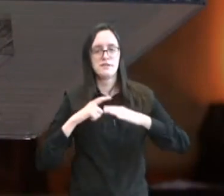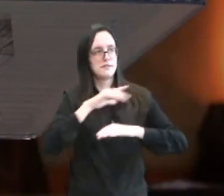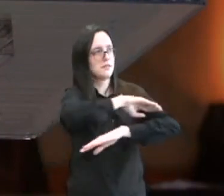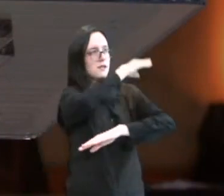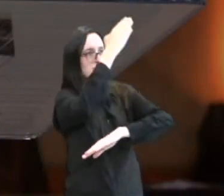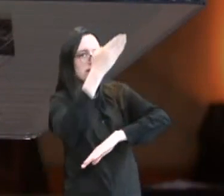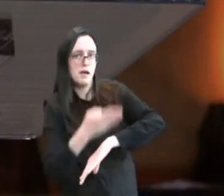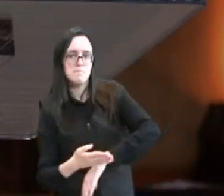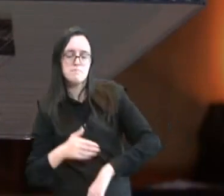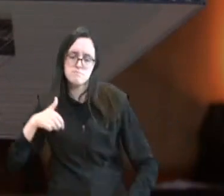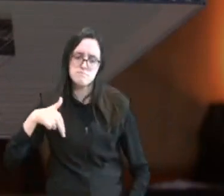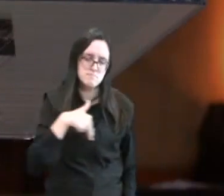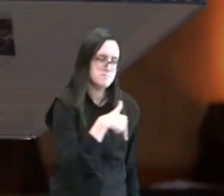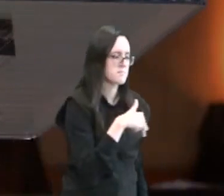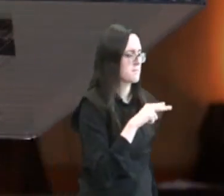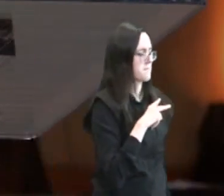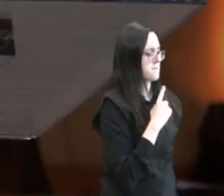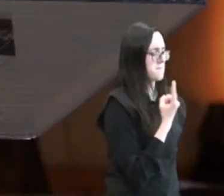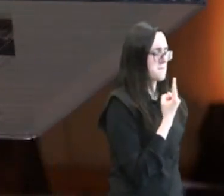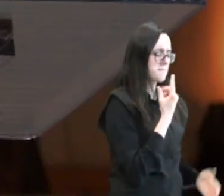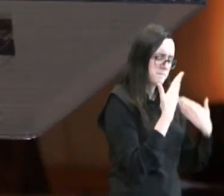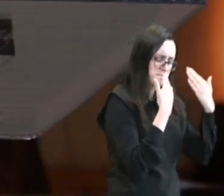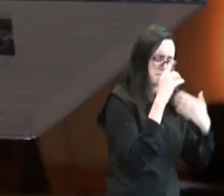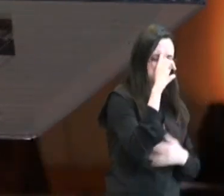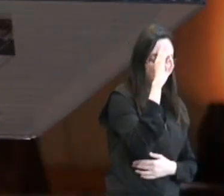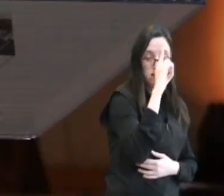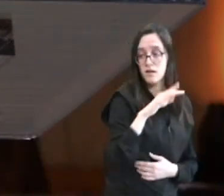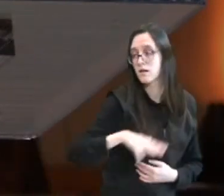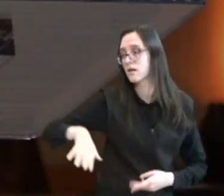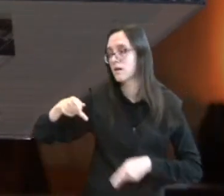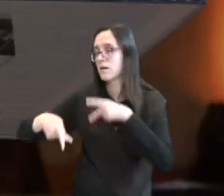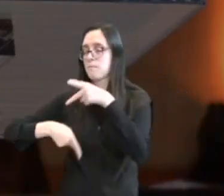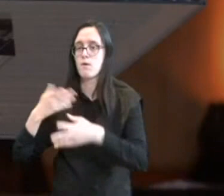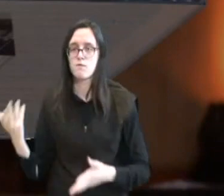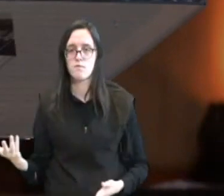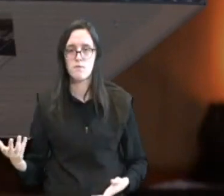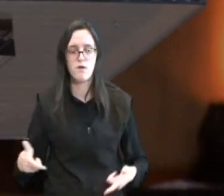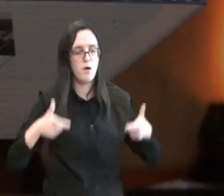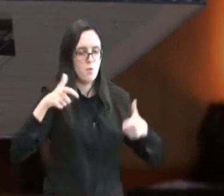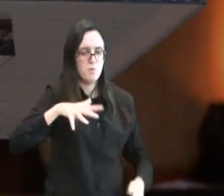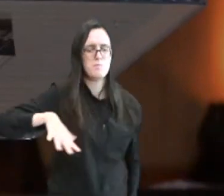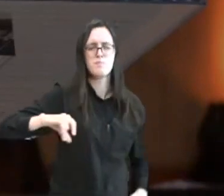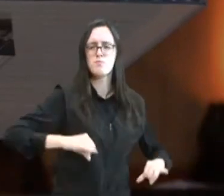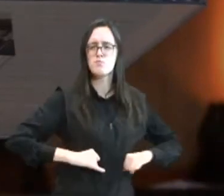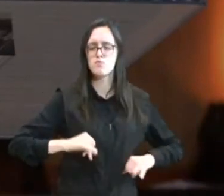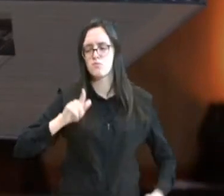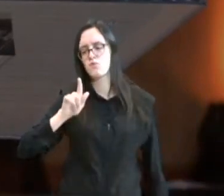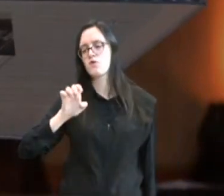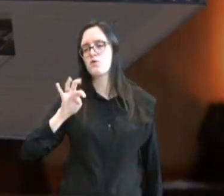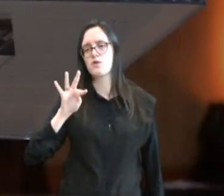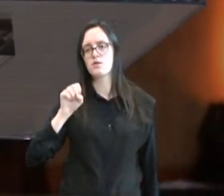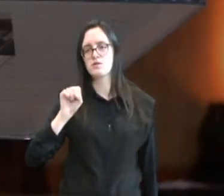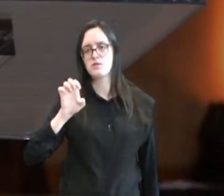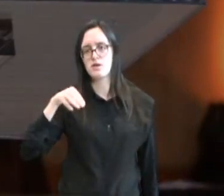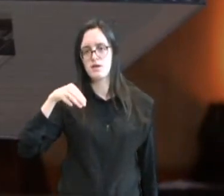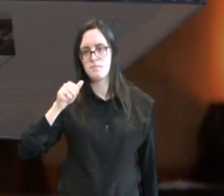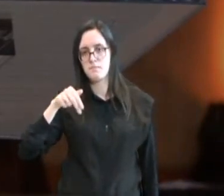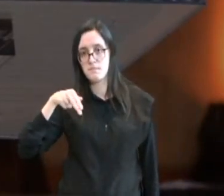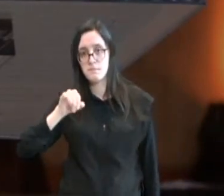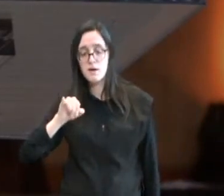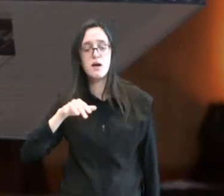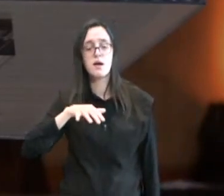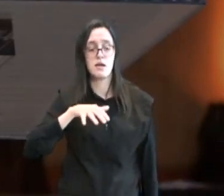se afastando para ficar em comunhão com o Pai. O Getsemane é uma prova disso ali, naquele momento de